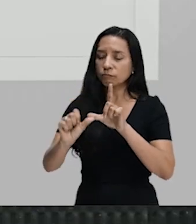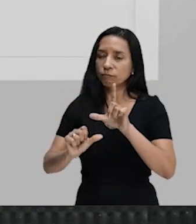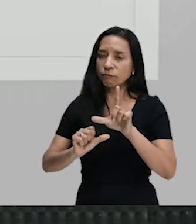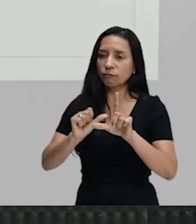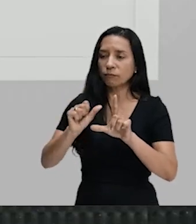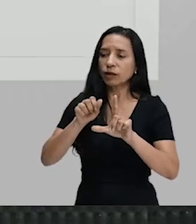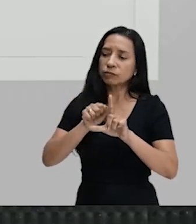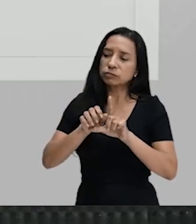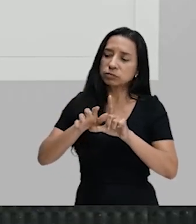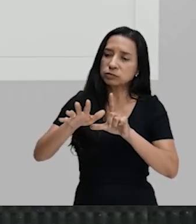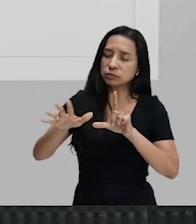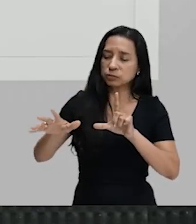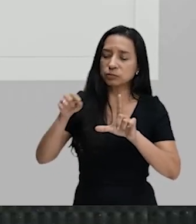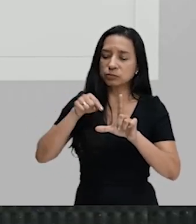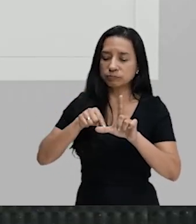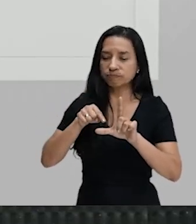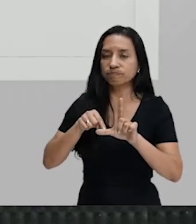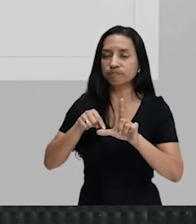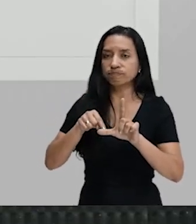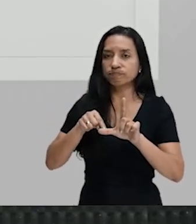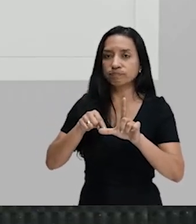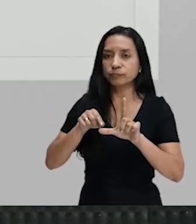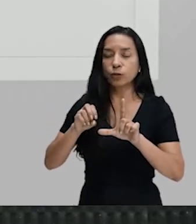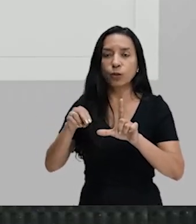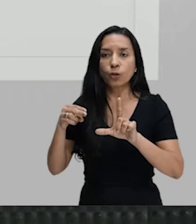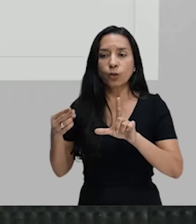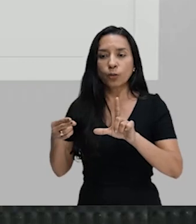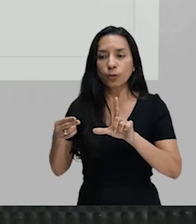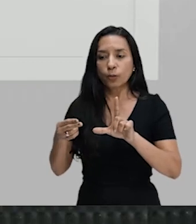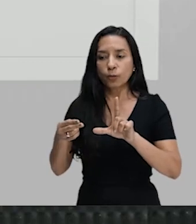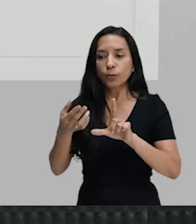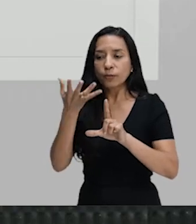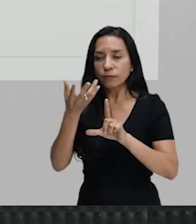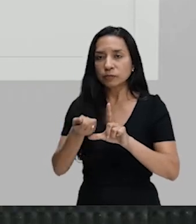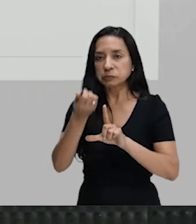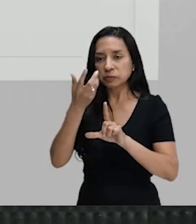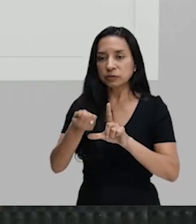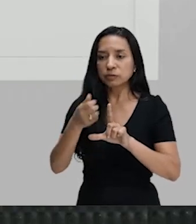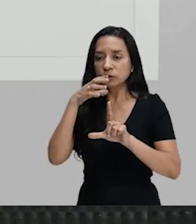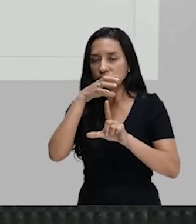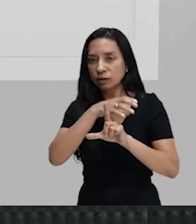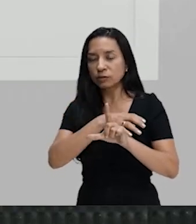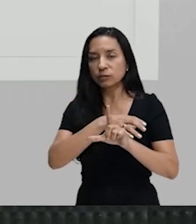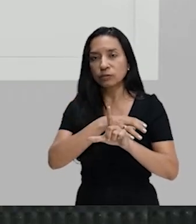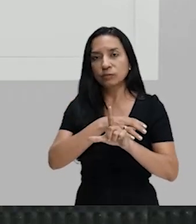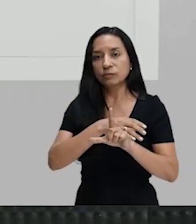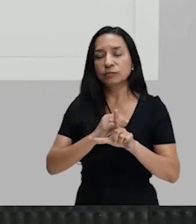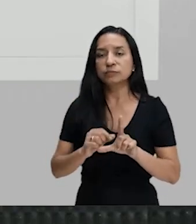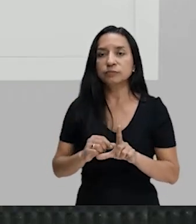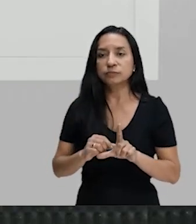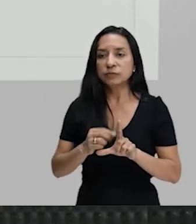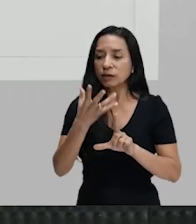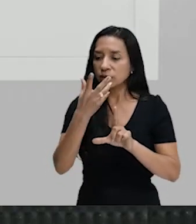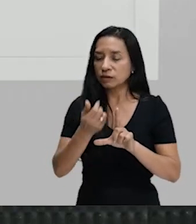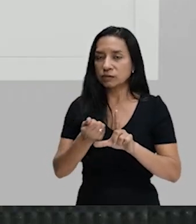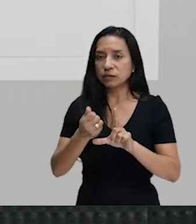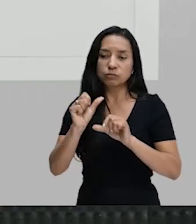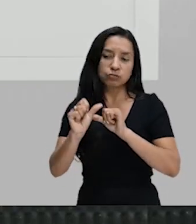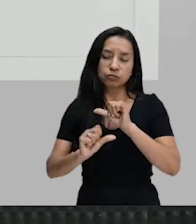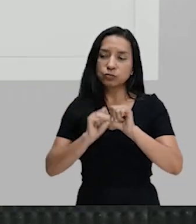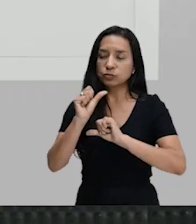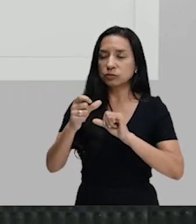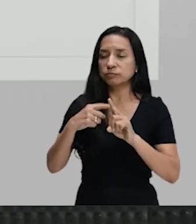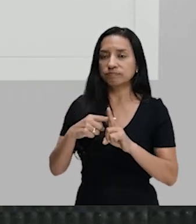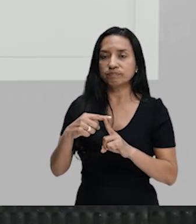de expansão deste gás, ou seja, o gás ele está recebendo calor, ok? Recebe calor, não está mudando sua